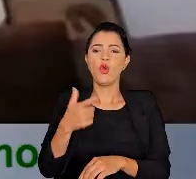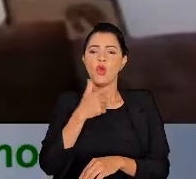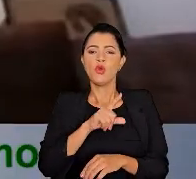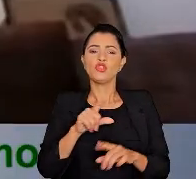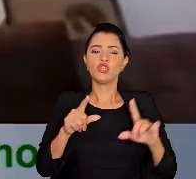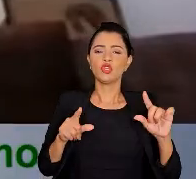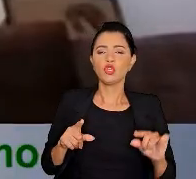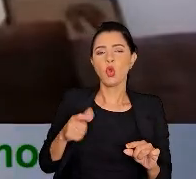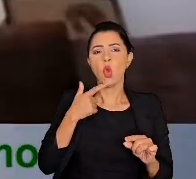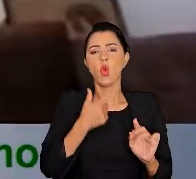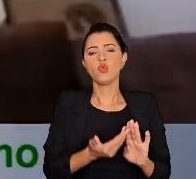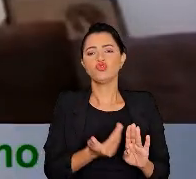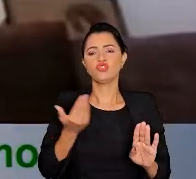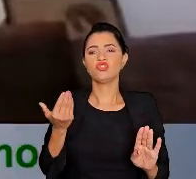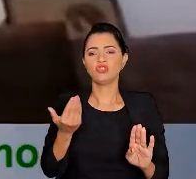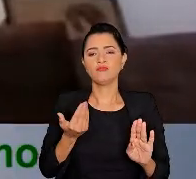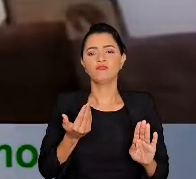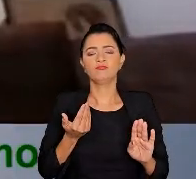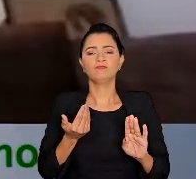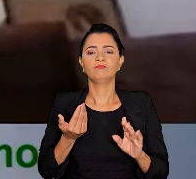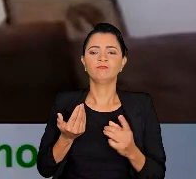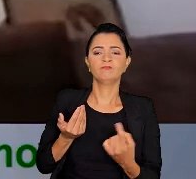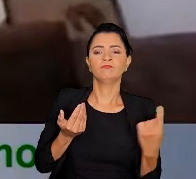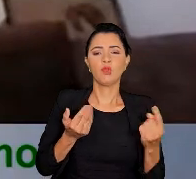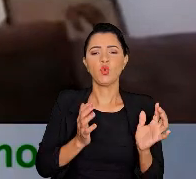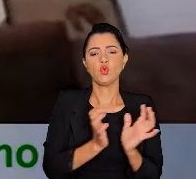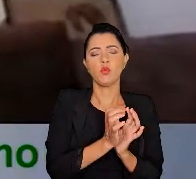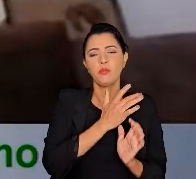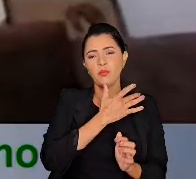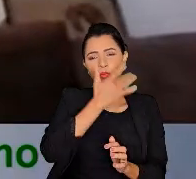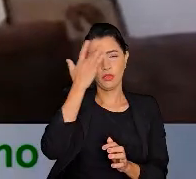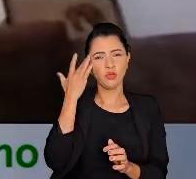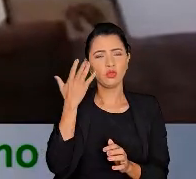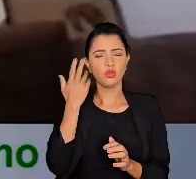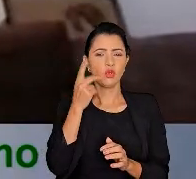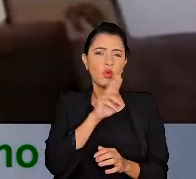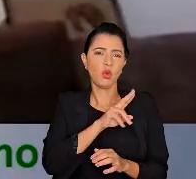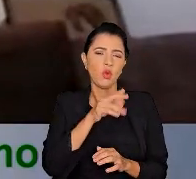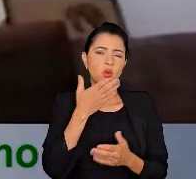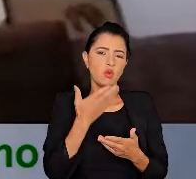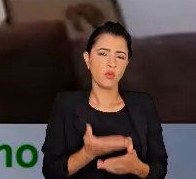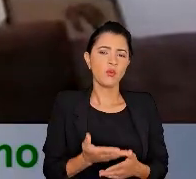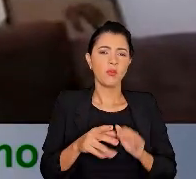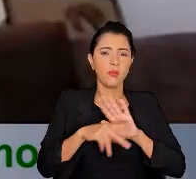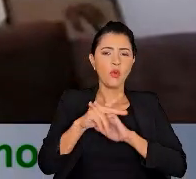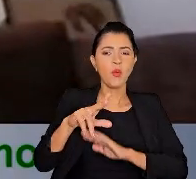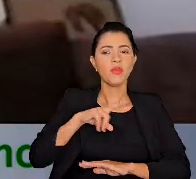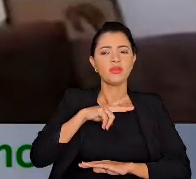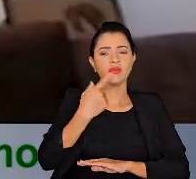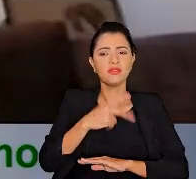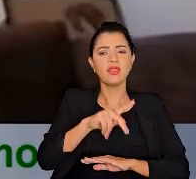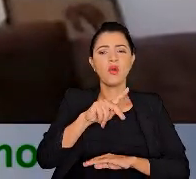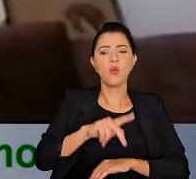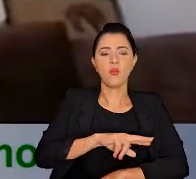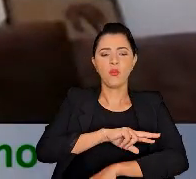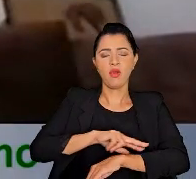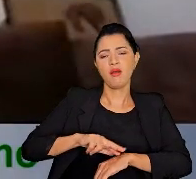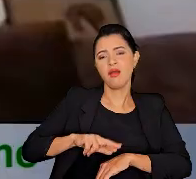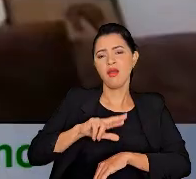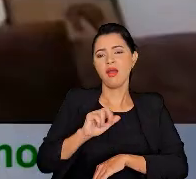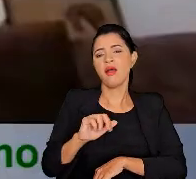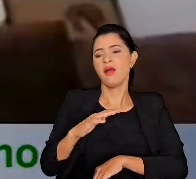ou exclusão de um determinado grupo de pessoas, identificado não só por pertencerem a uma raça, o que se